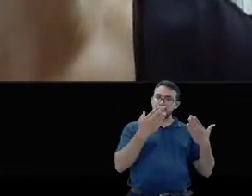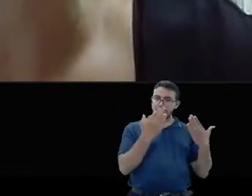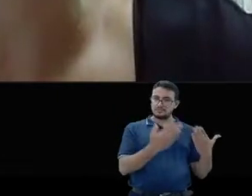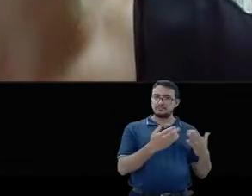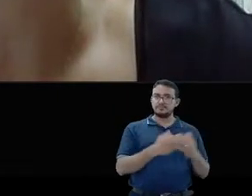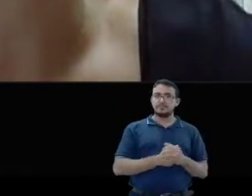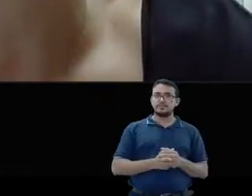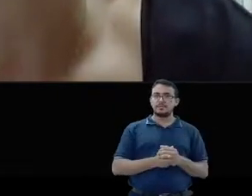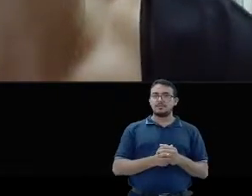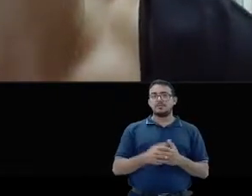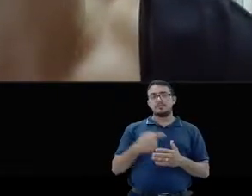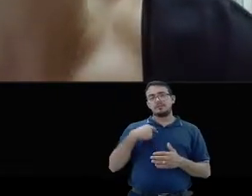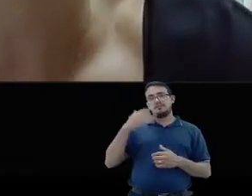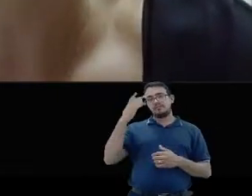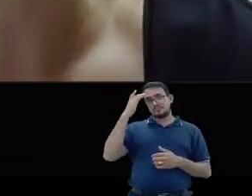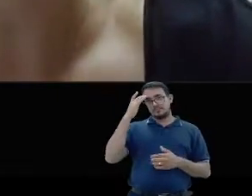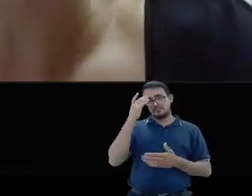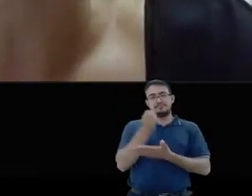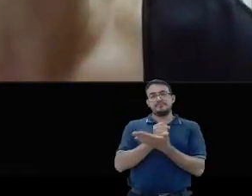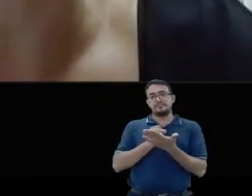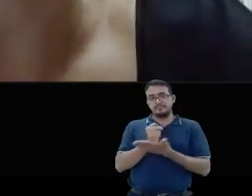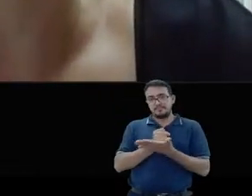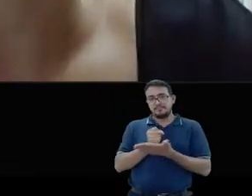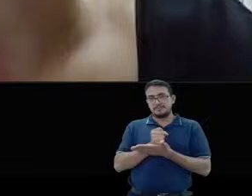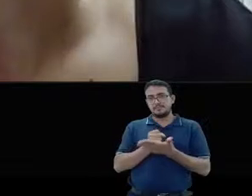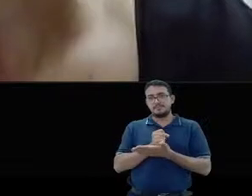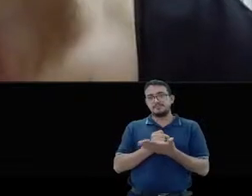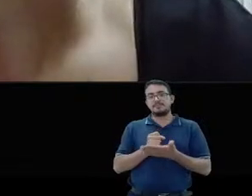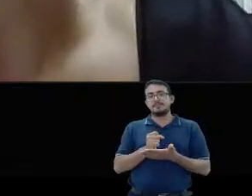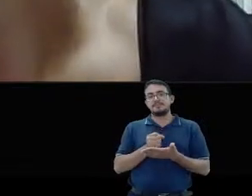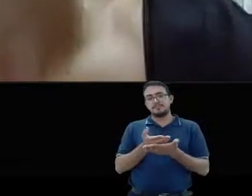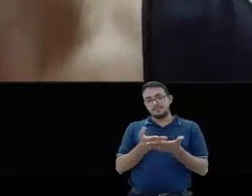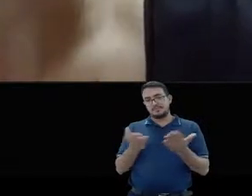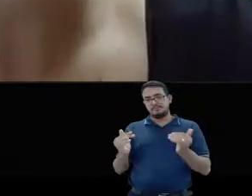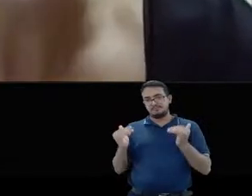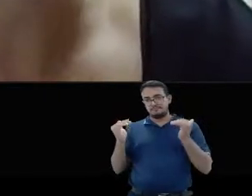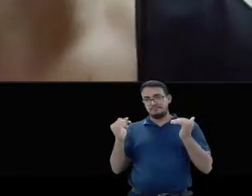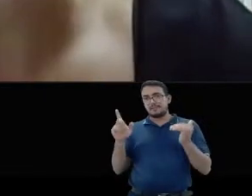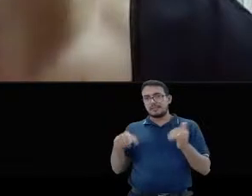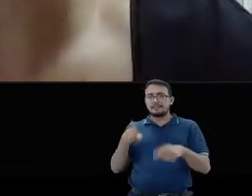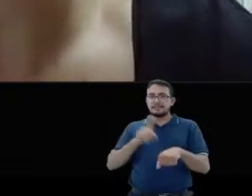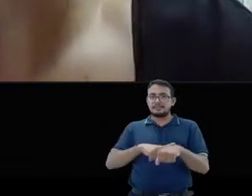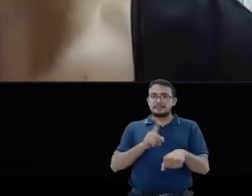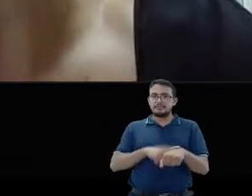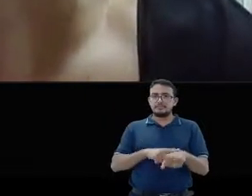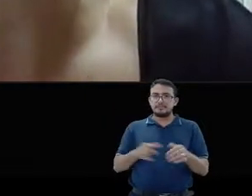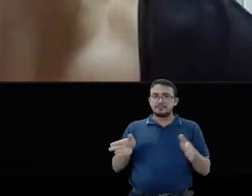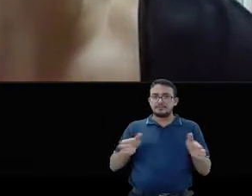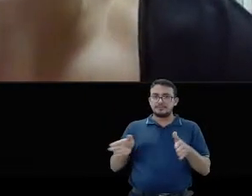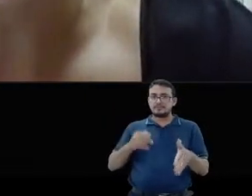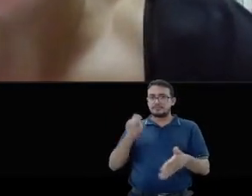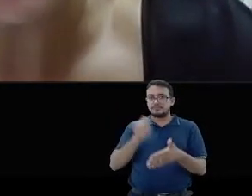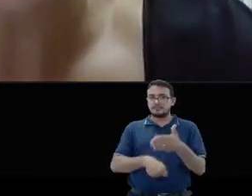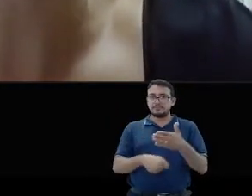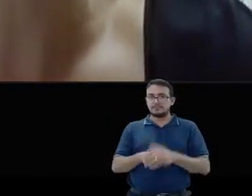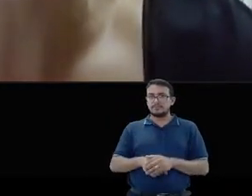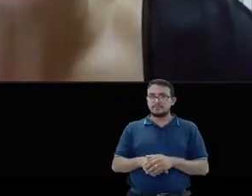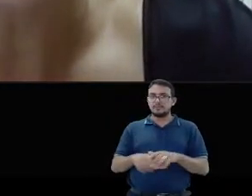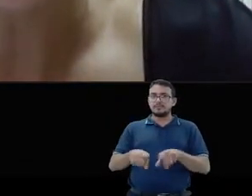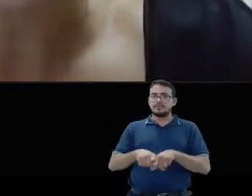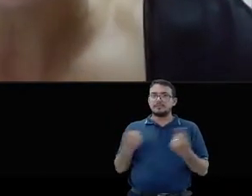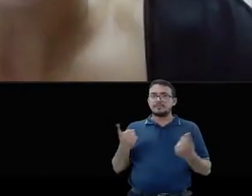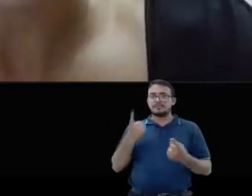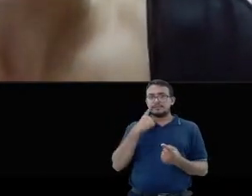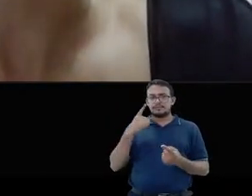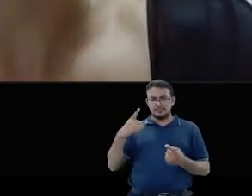questão da questão do tempo do contrato. Né? Mas vejam que não existe uma lei que